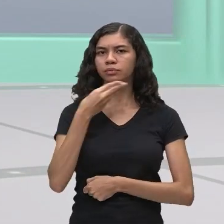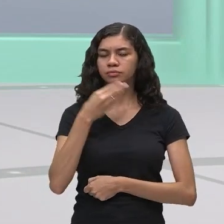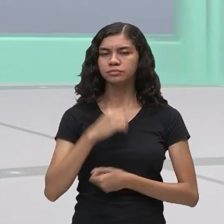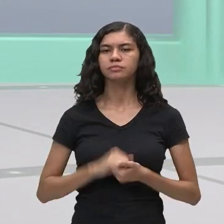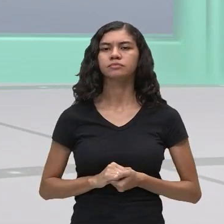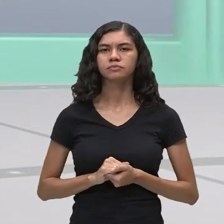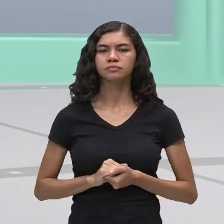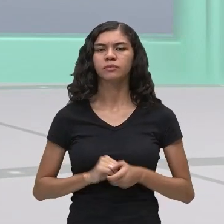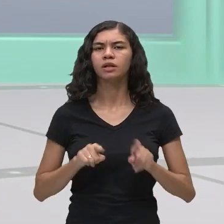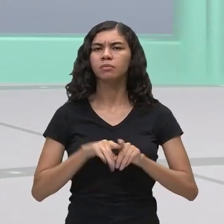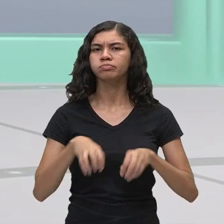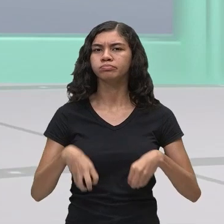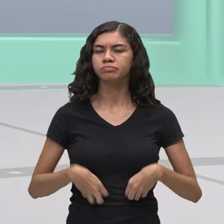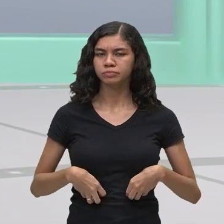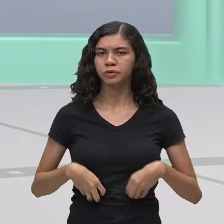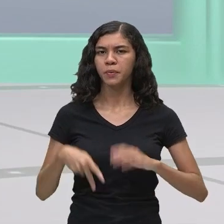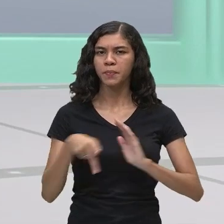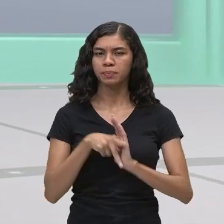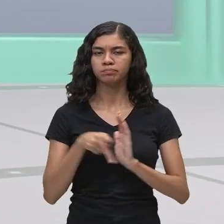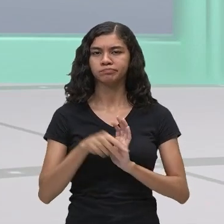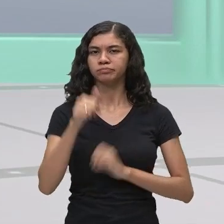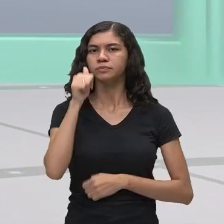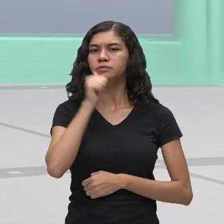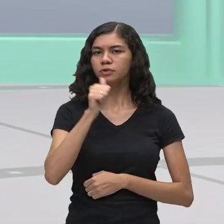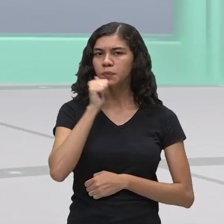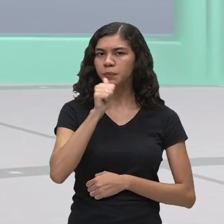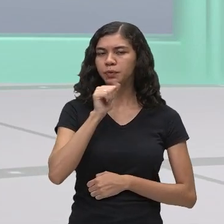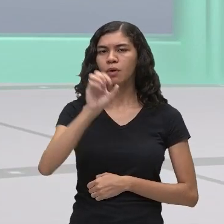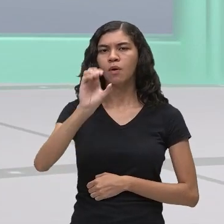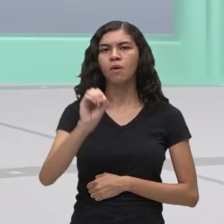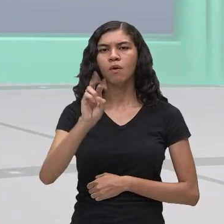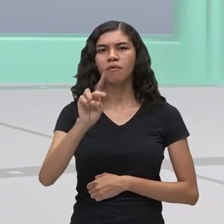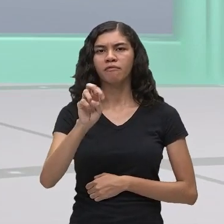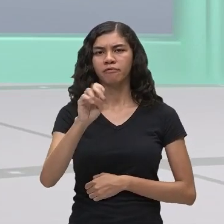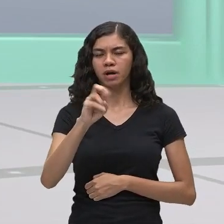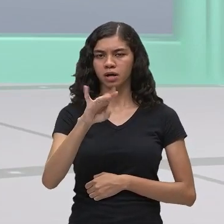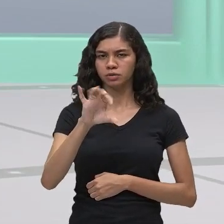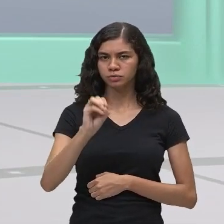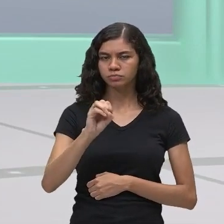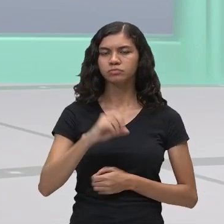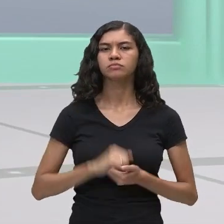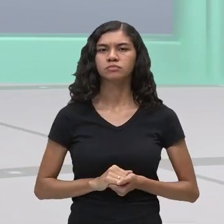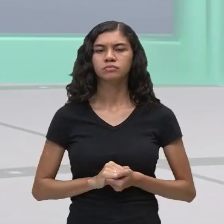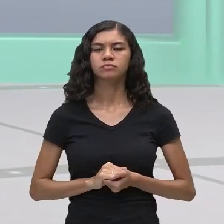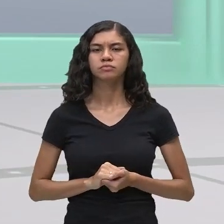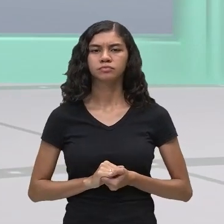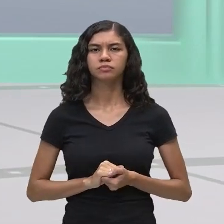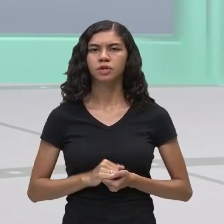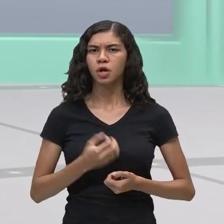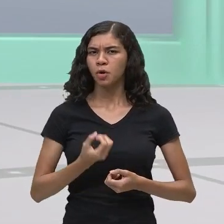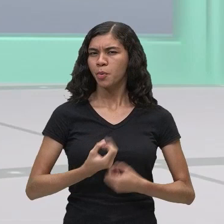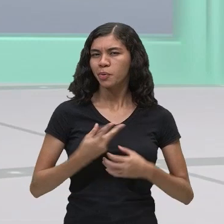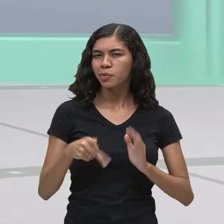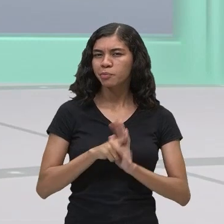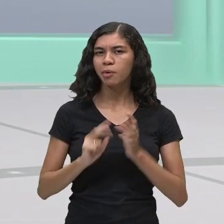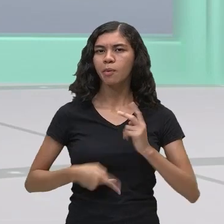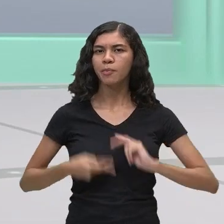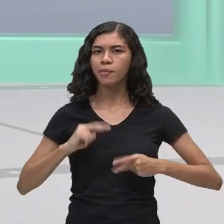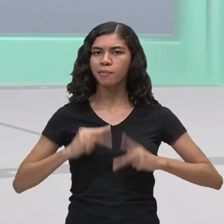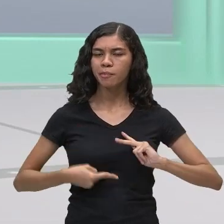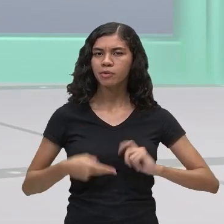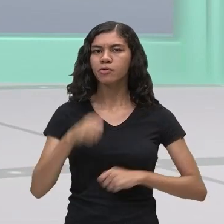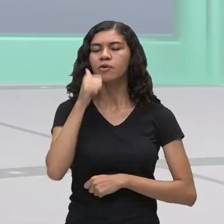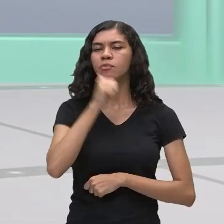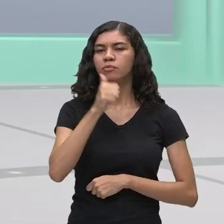dos ovários, que são as glândulas presentes no sistema reprodutor feminino, que produz os hormônios femininos,